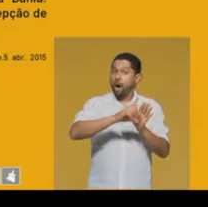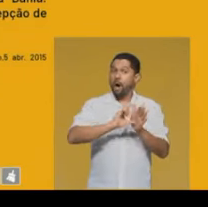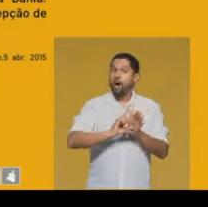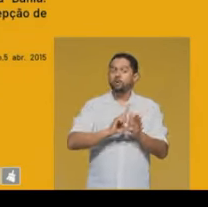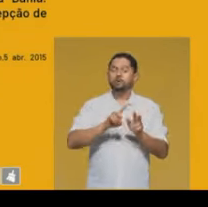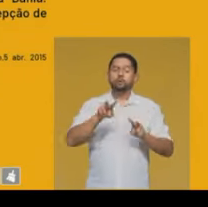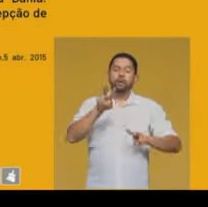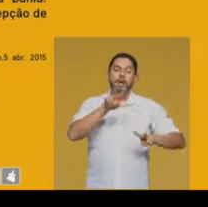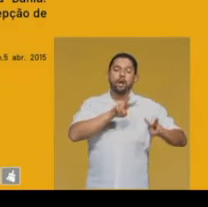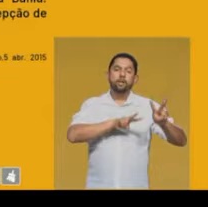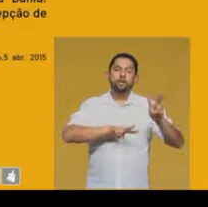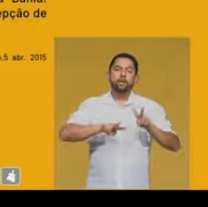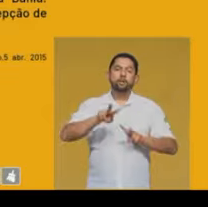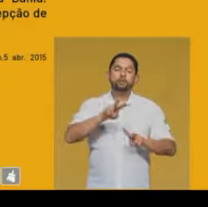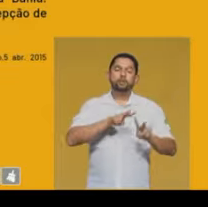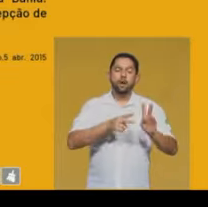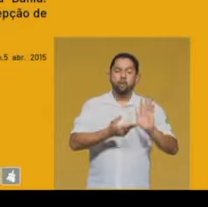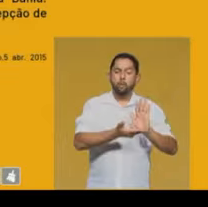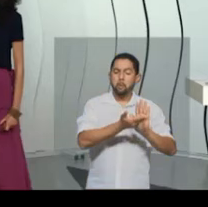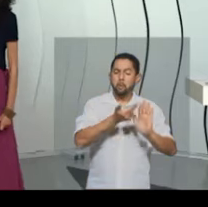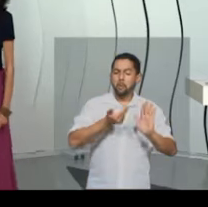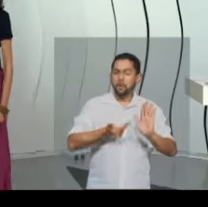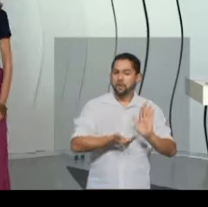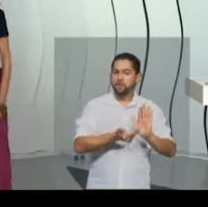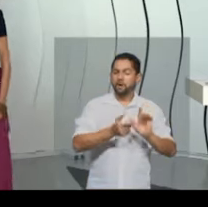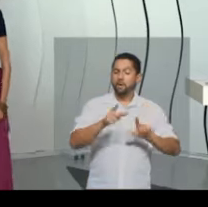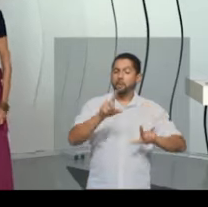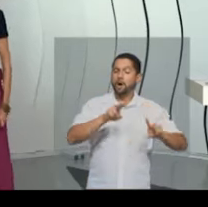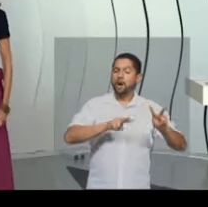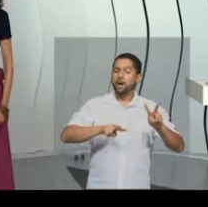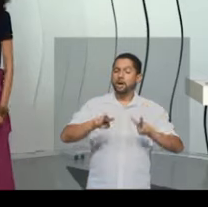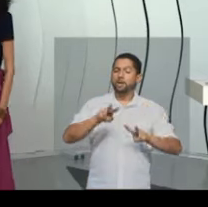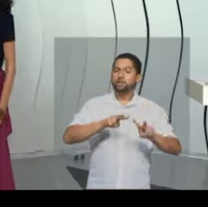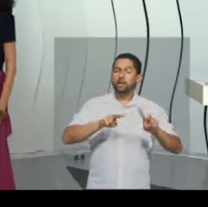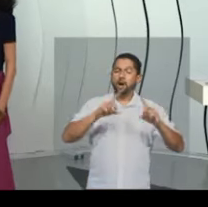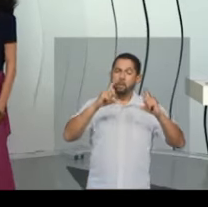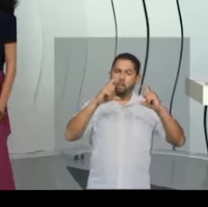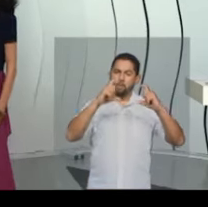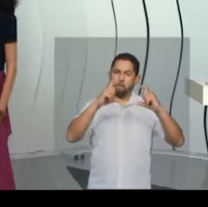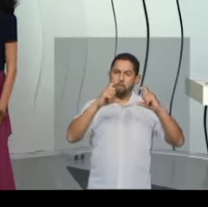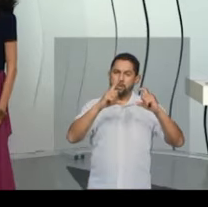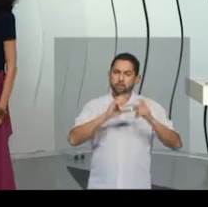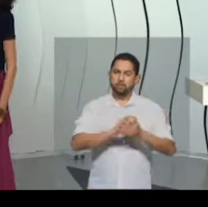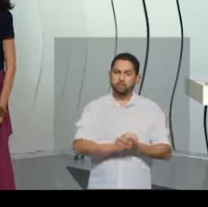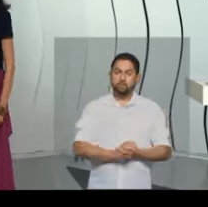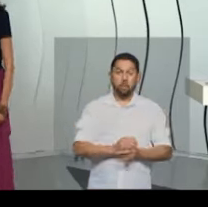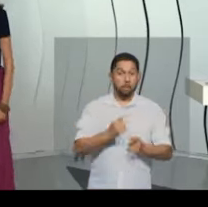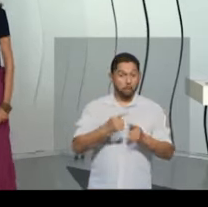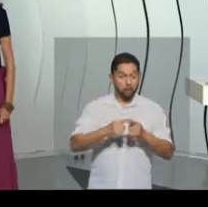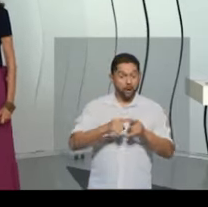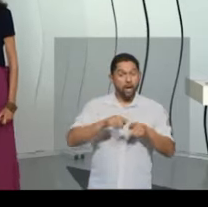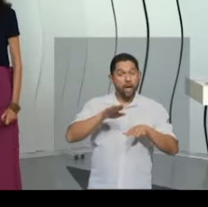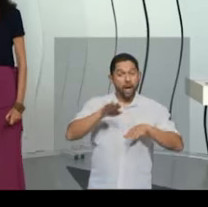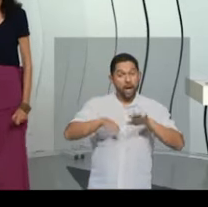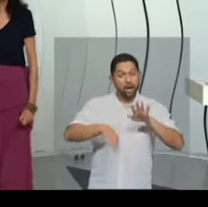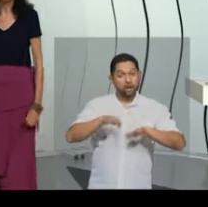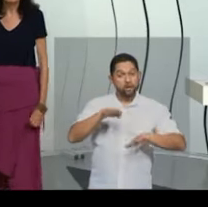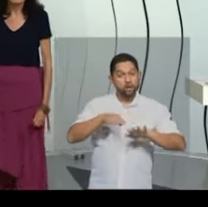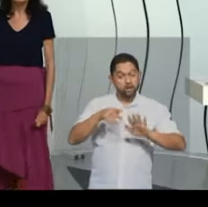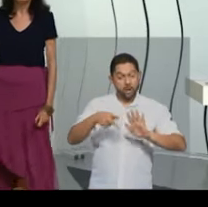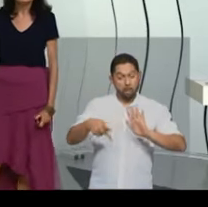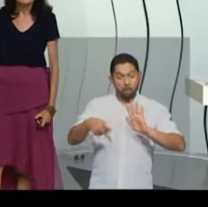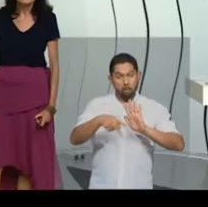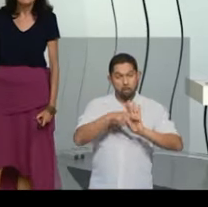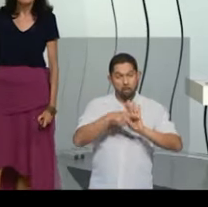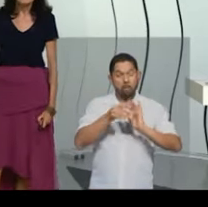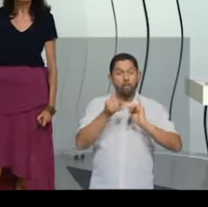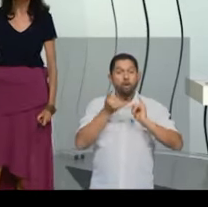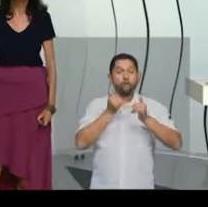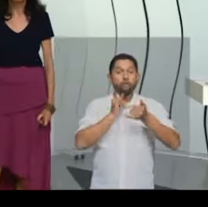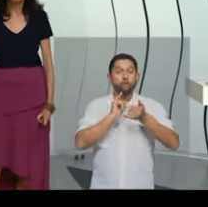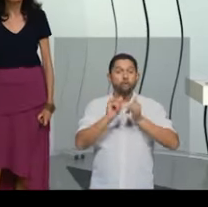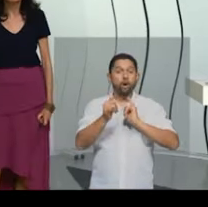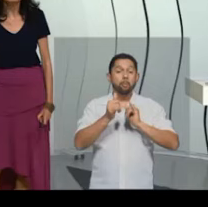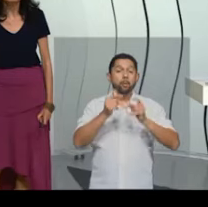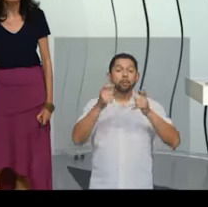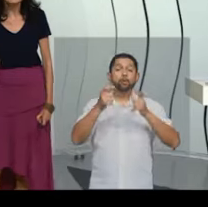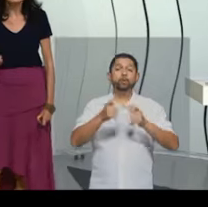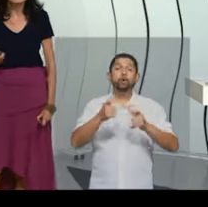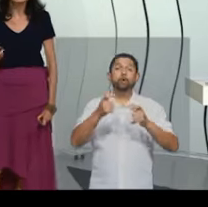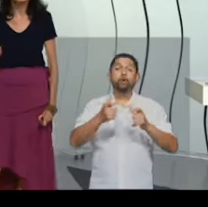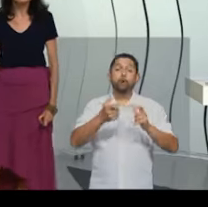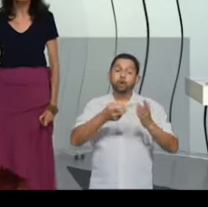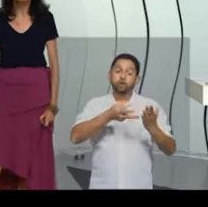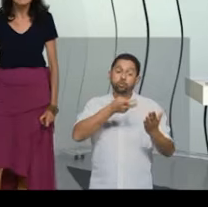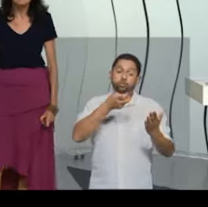Por quê? Porque muitas vezes a própria referência já te mostra o